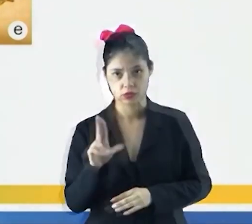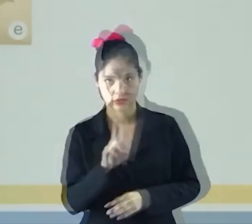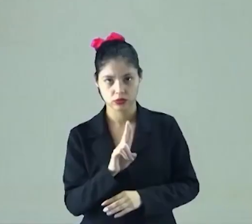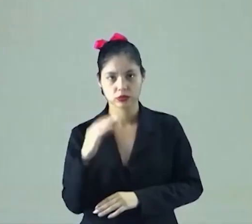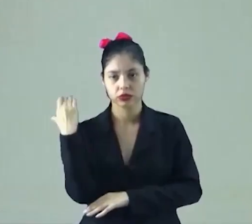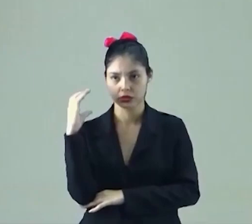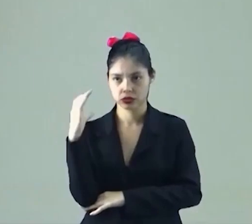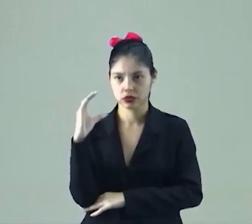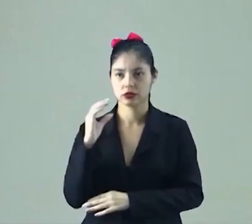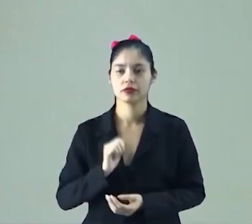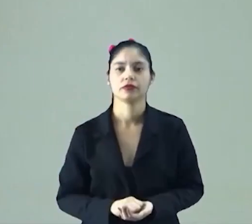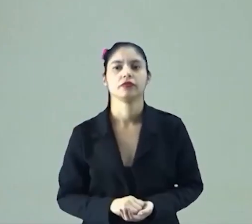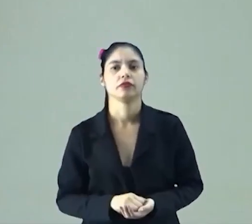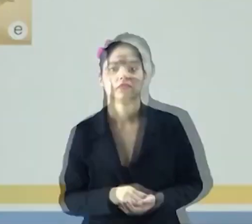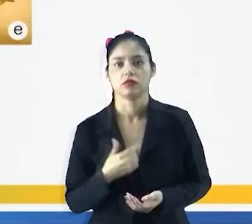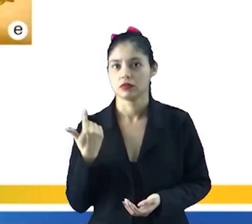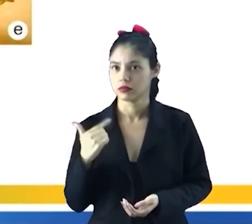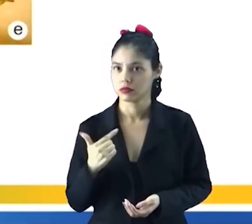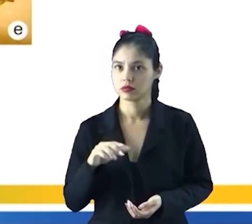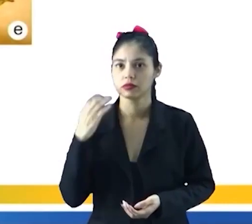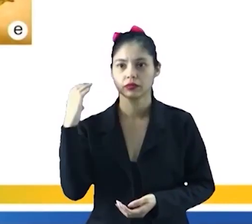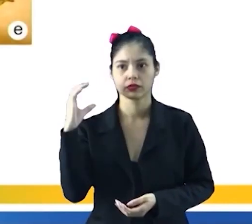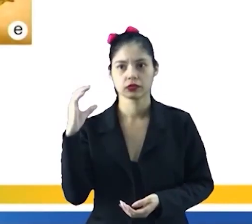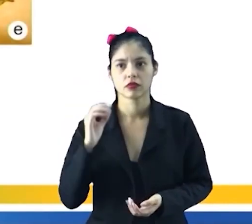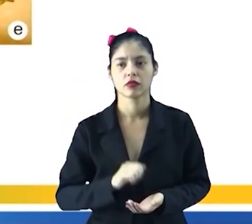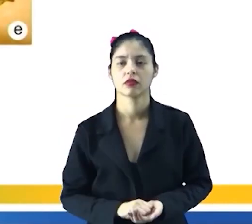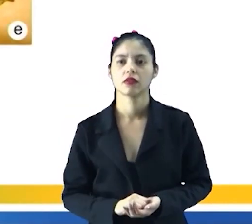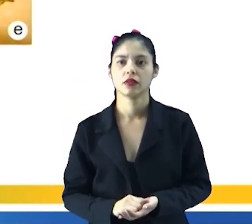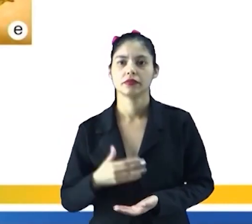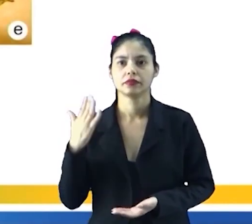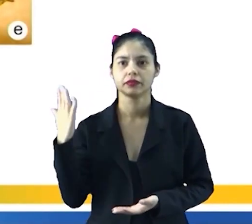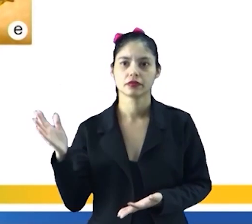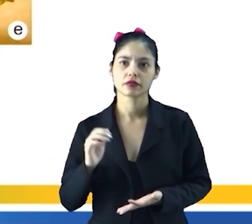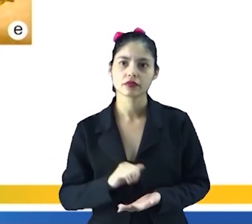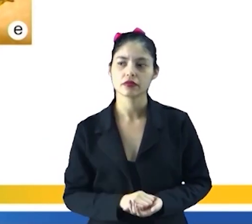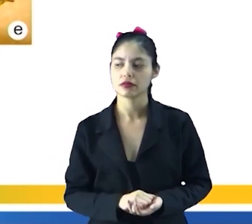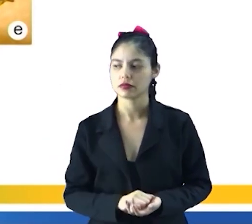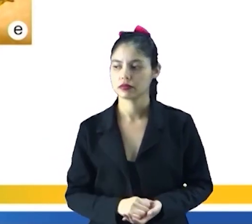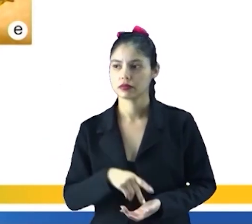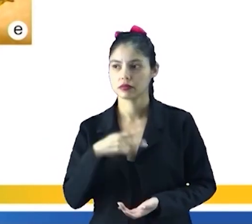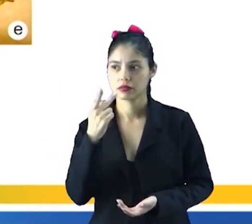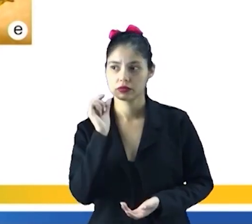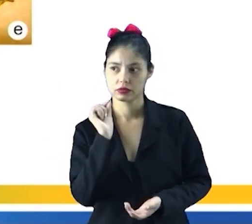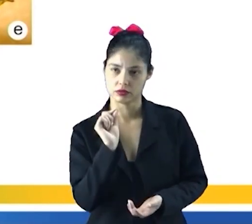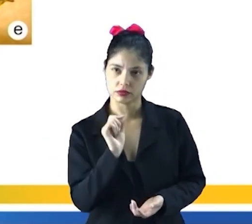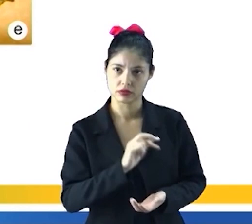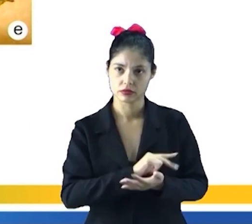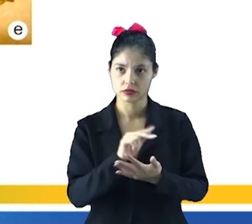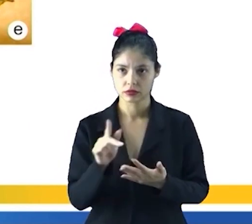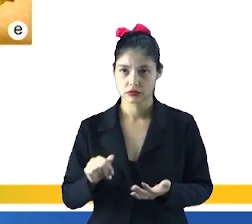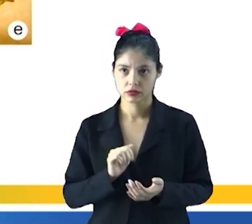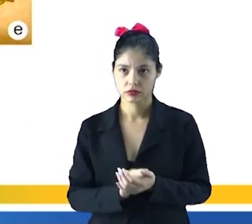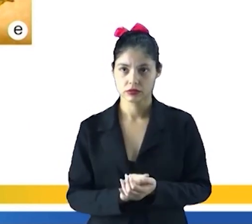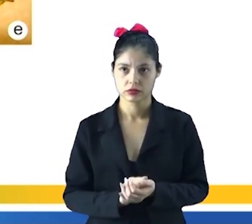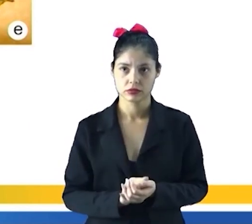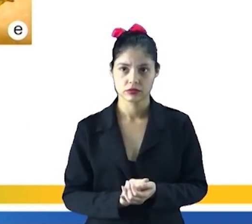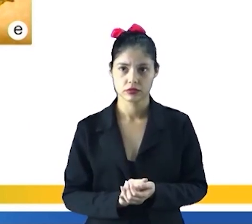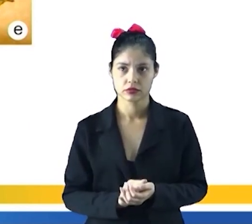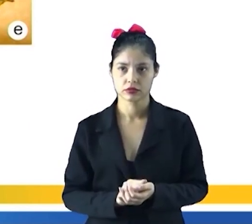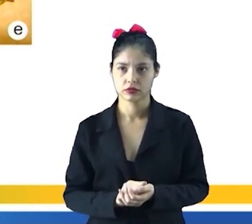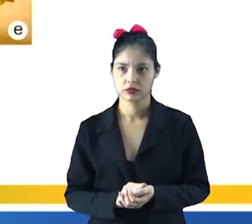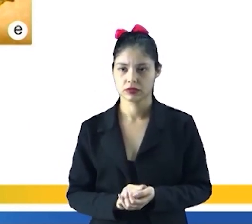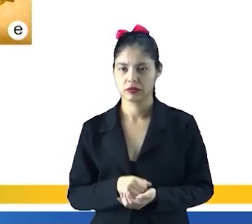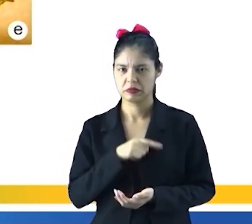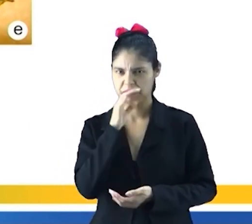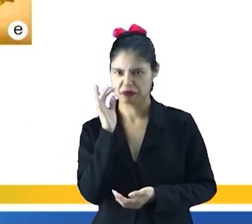nome científico, certo? Sem exceção. Então, vamos ver esse exemplo aqui, ó. Vamos dizer então que eu tenho vários percevejos, o bodó